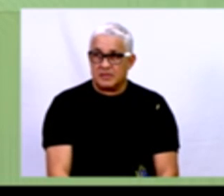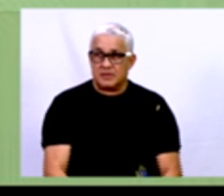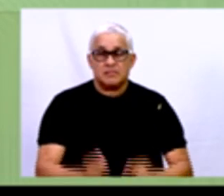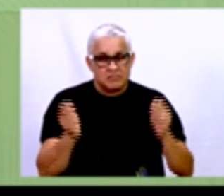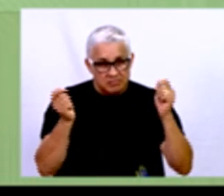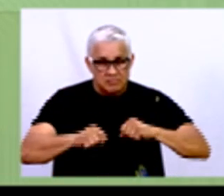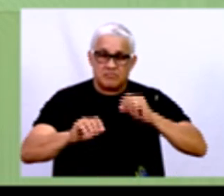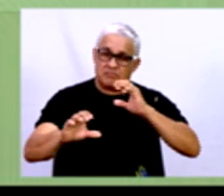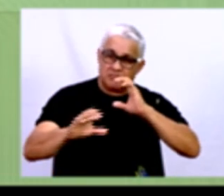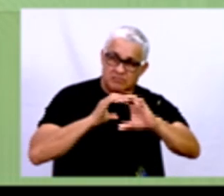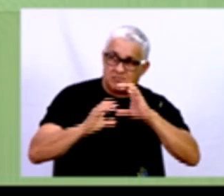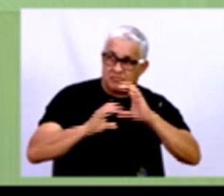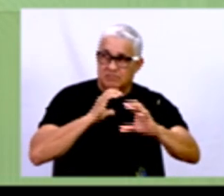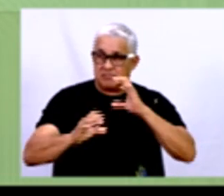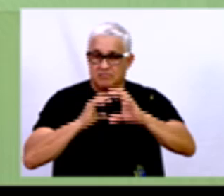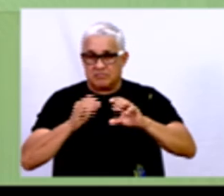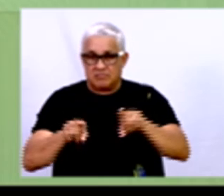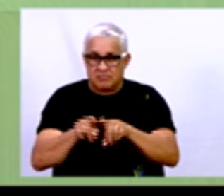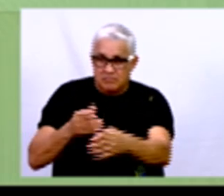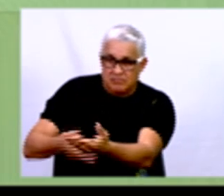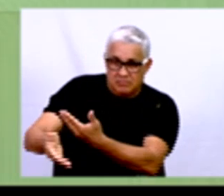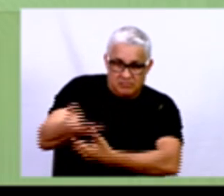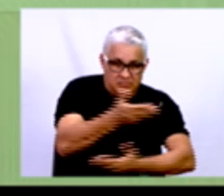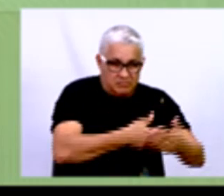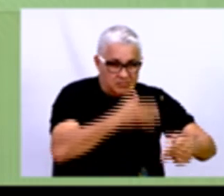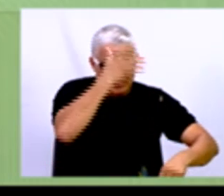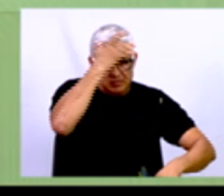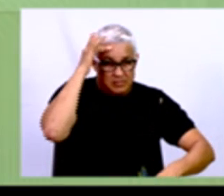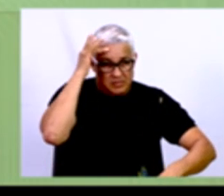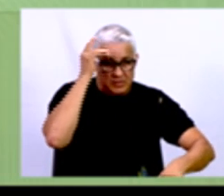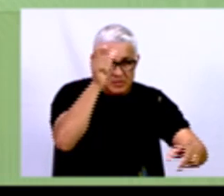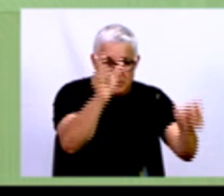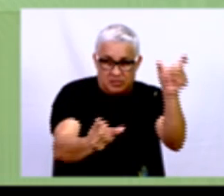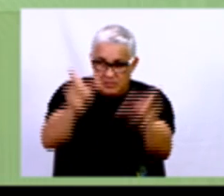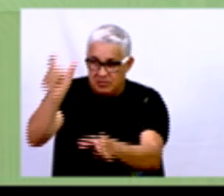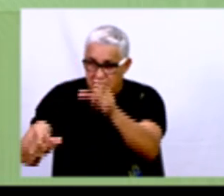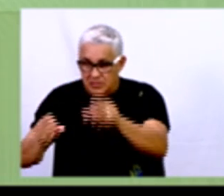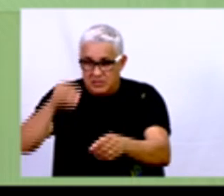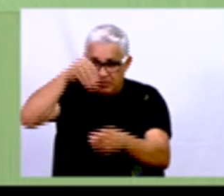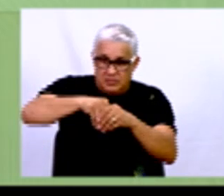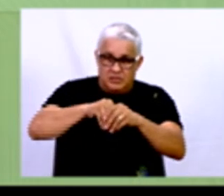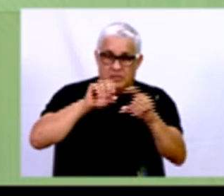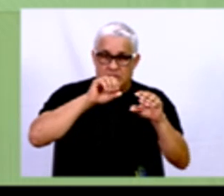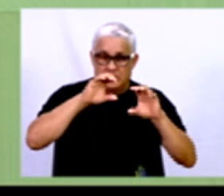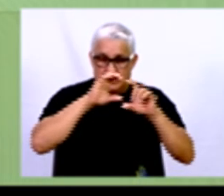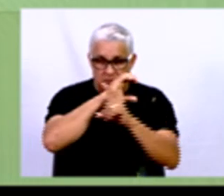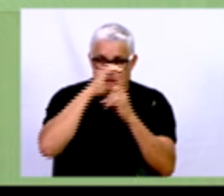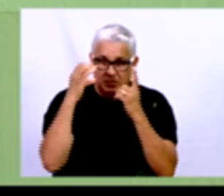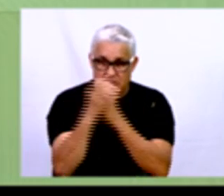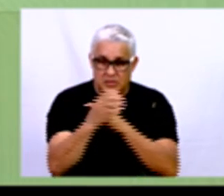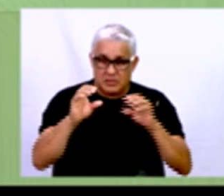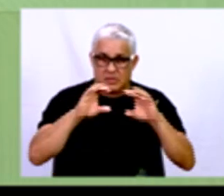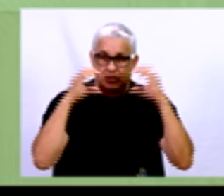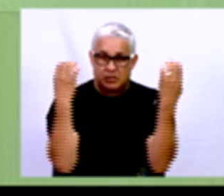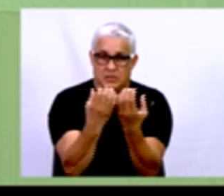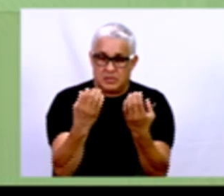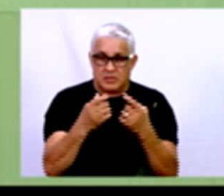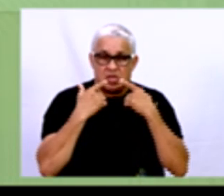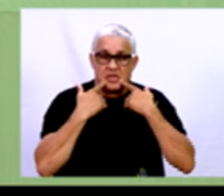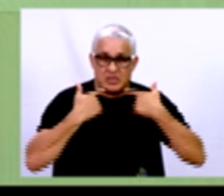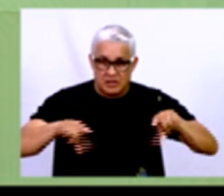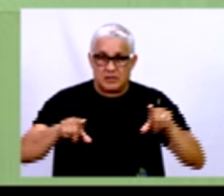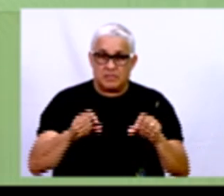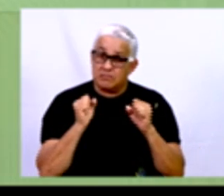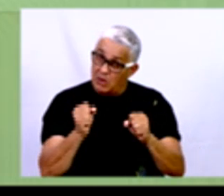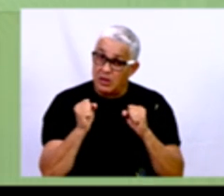Possibilita a comunicação e interação entre os sujeitos que vivem em comunidade. A linguagem, ela pode ser